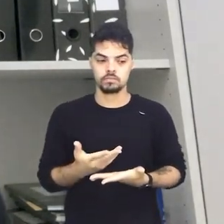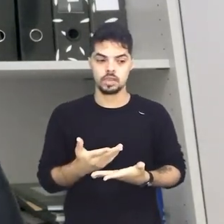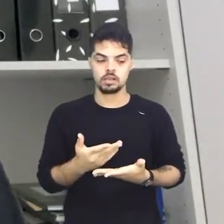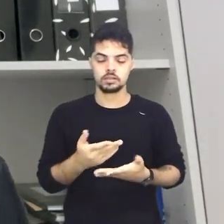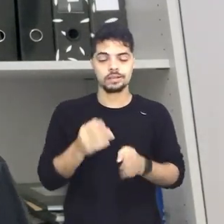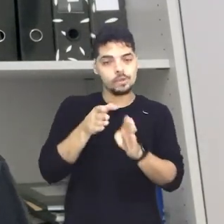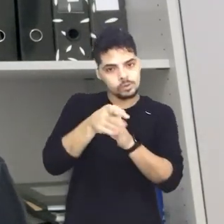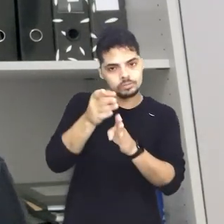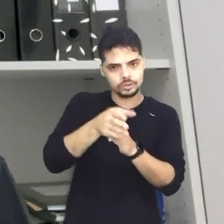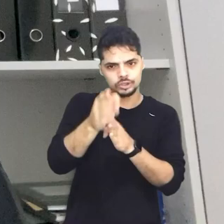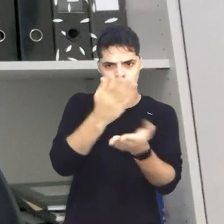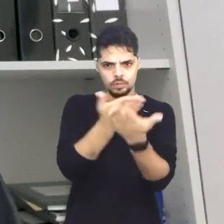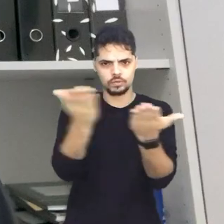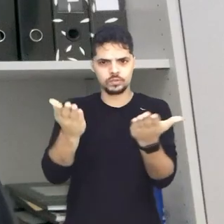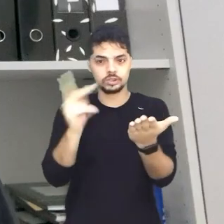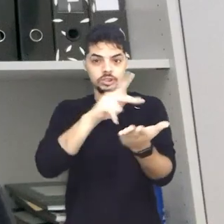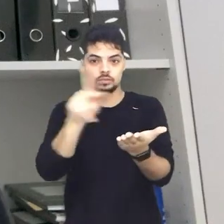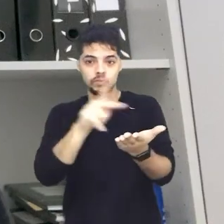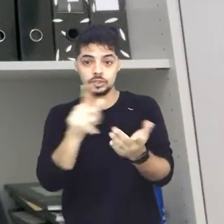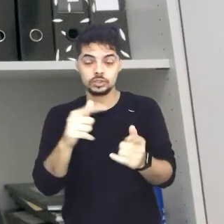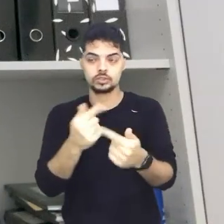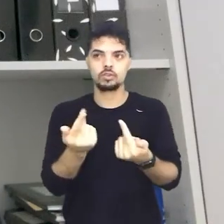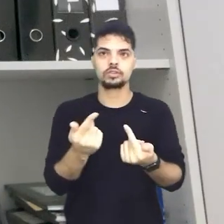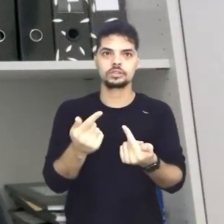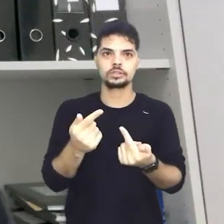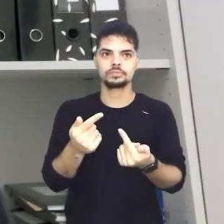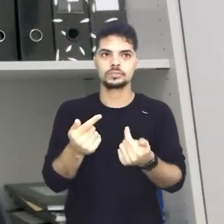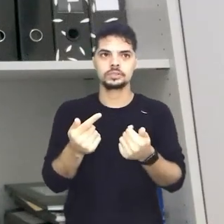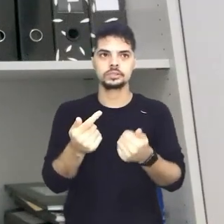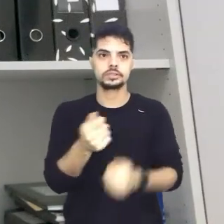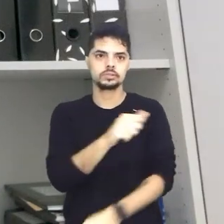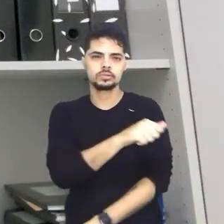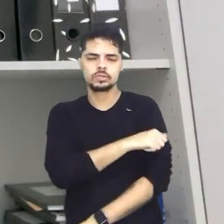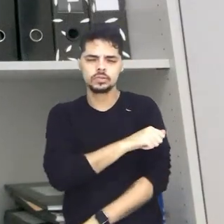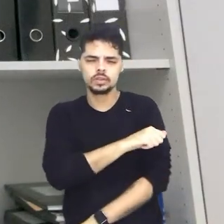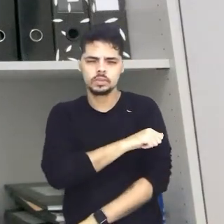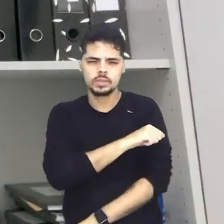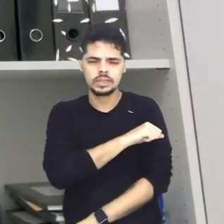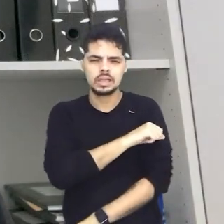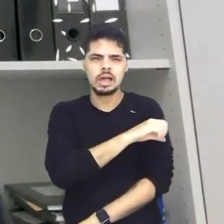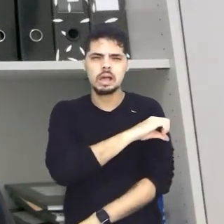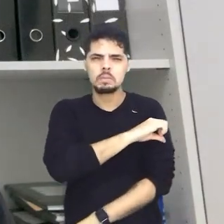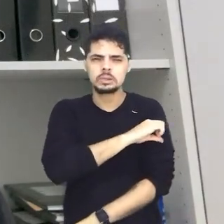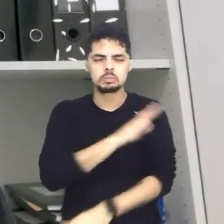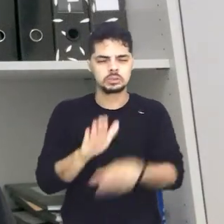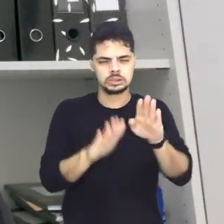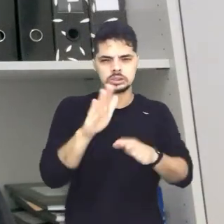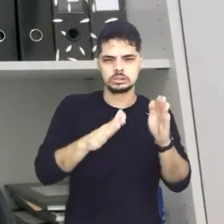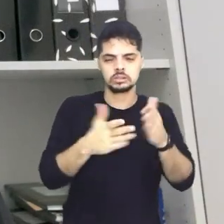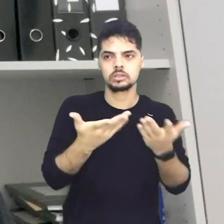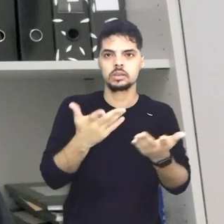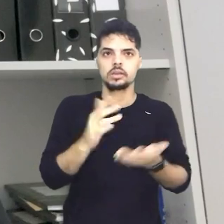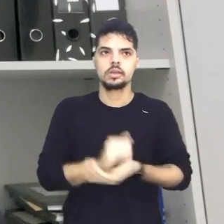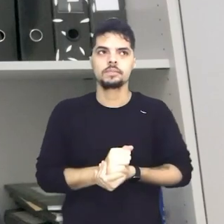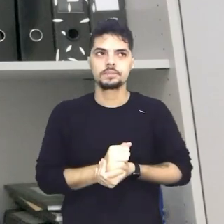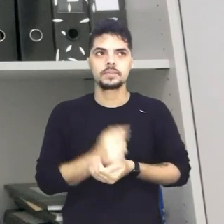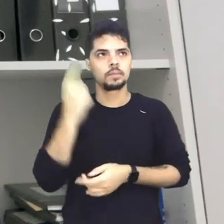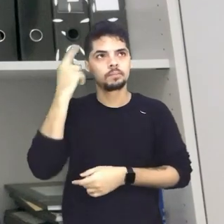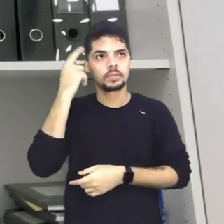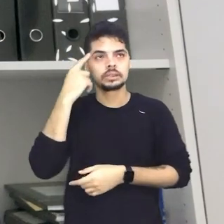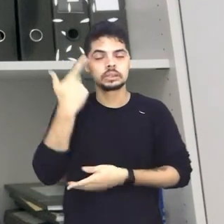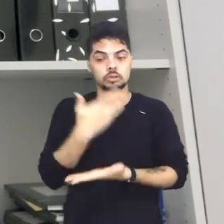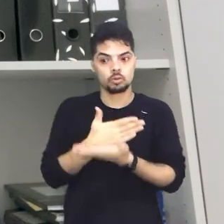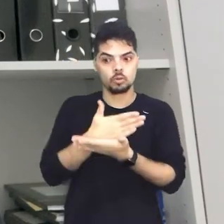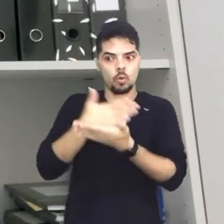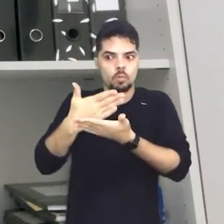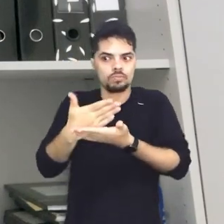Como sugestão de atividade para trabalhar com os alunos do Ensino Fundamental 2, eu pensei que o pontapé